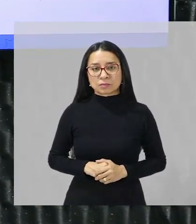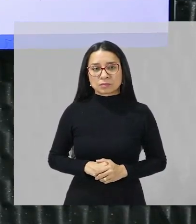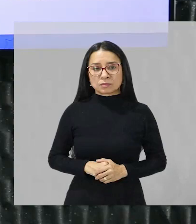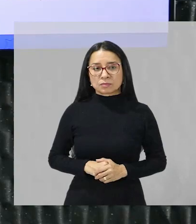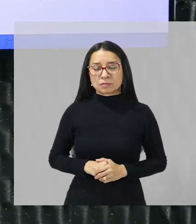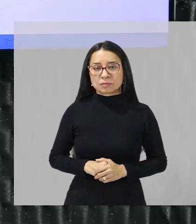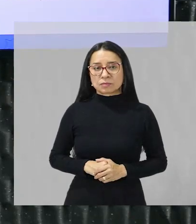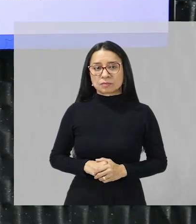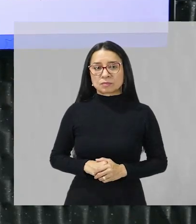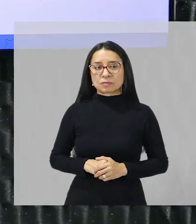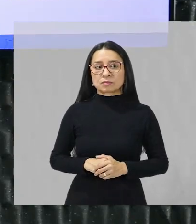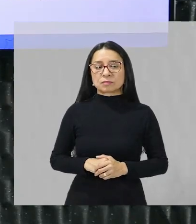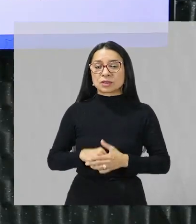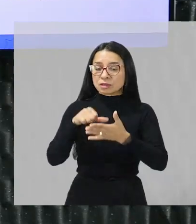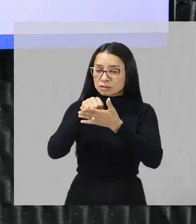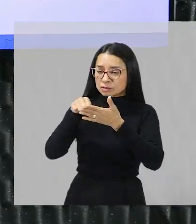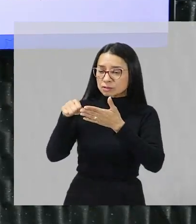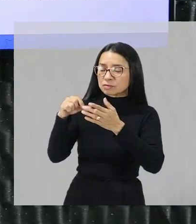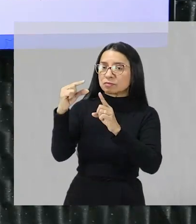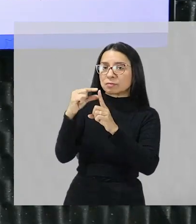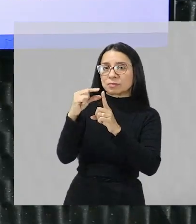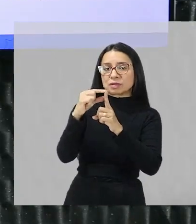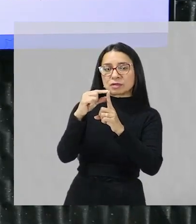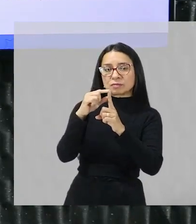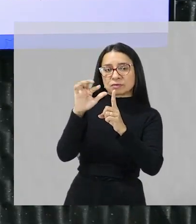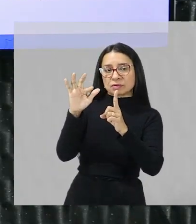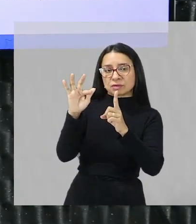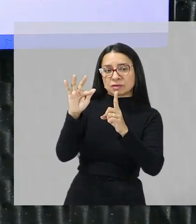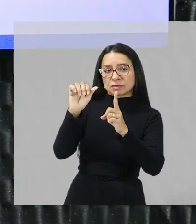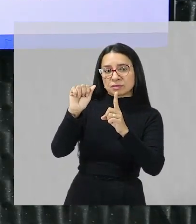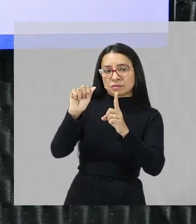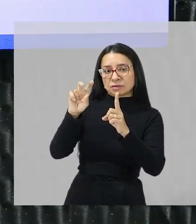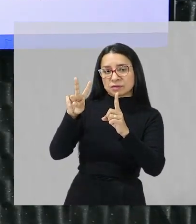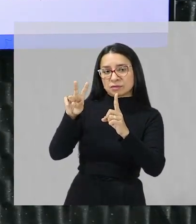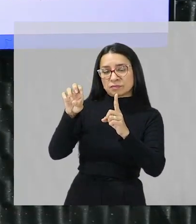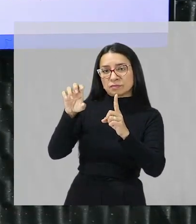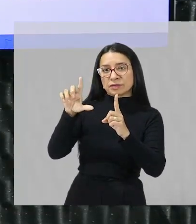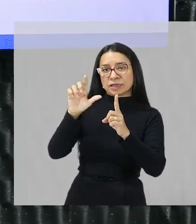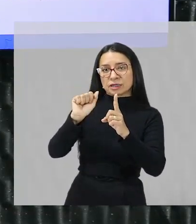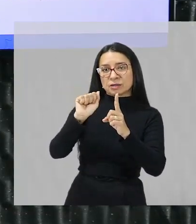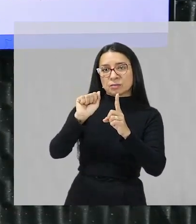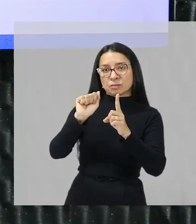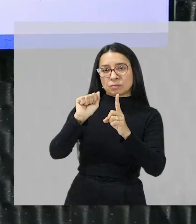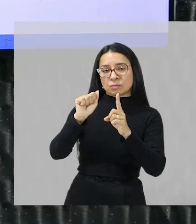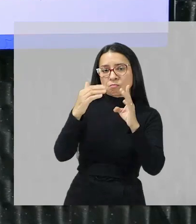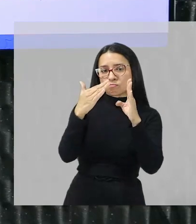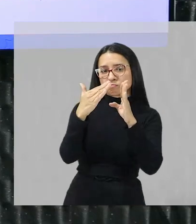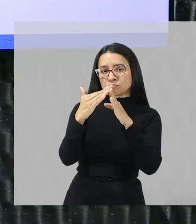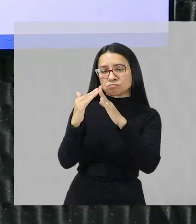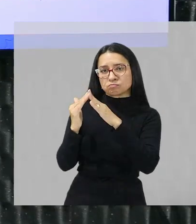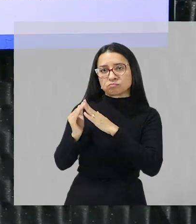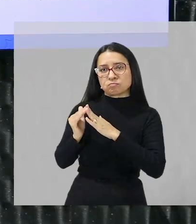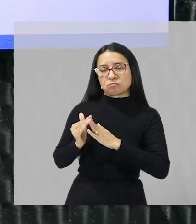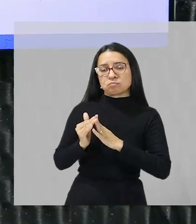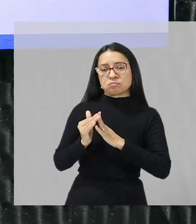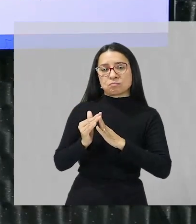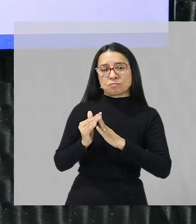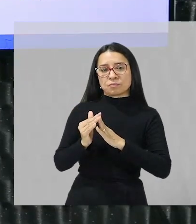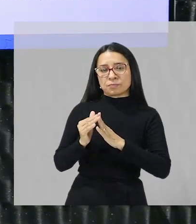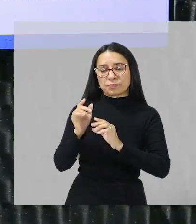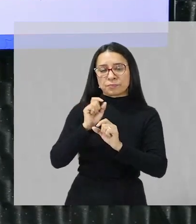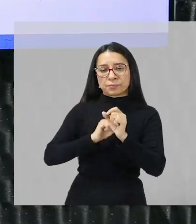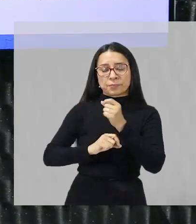tema. Enem PPL. Em uma das reuniões do GPH, Grupo de Pais